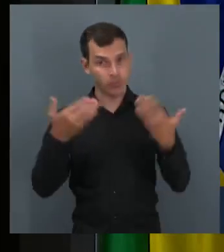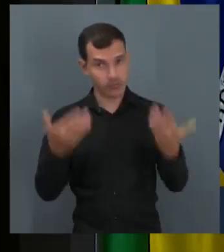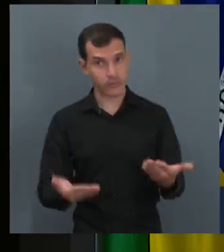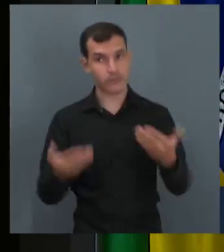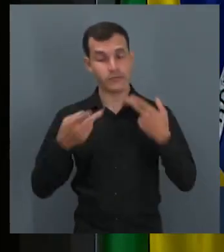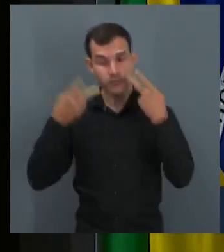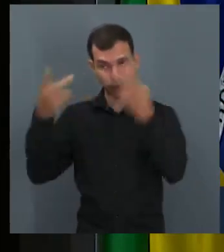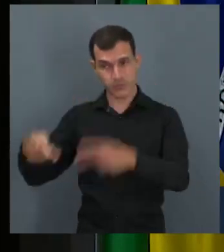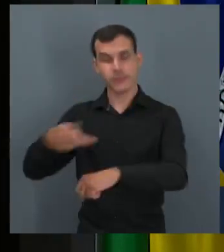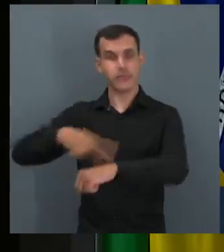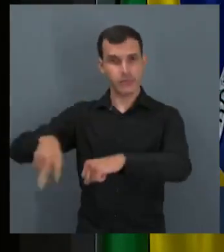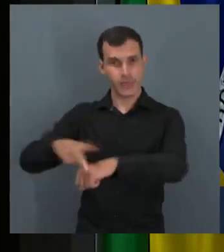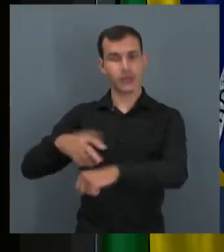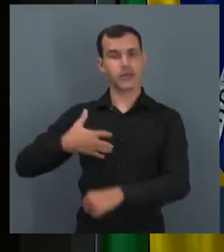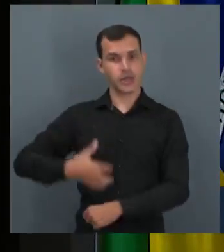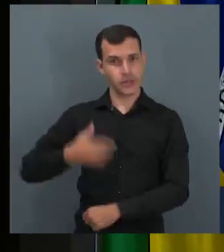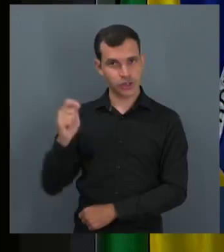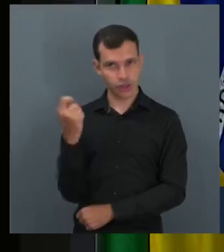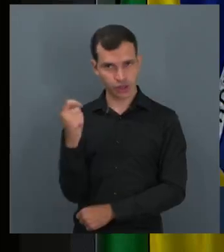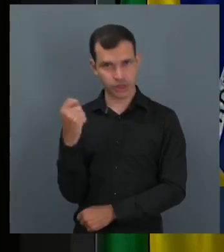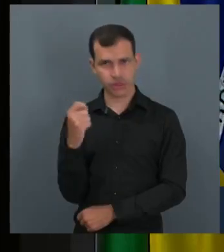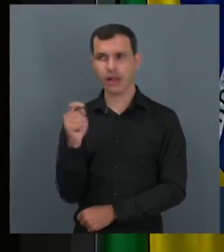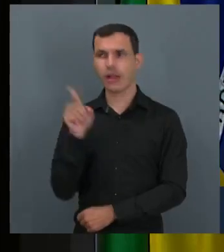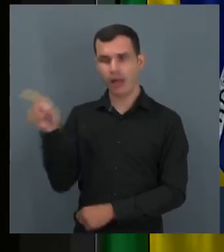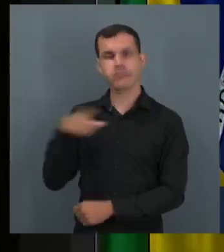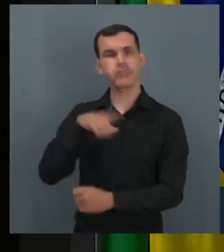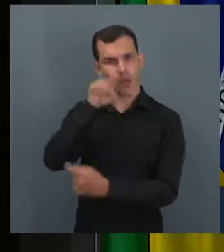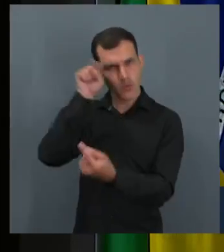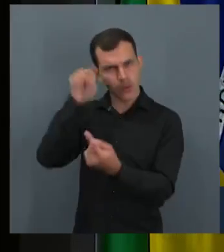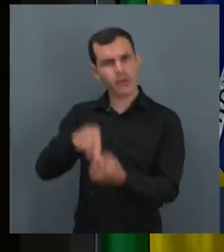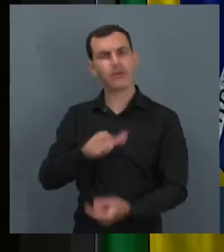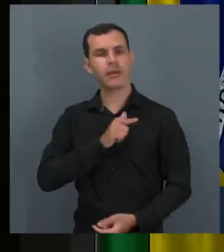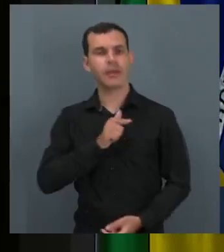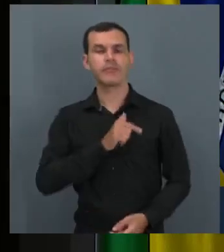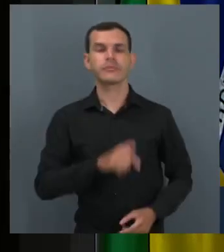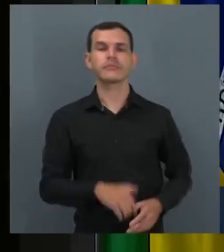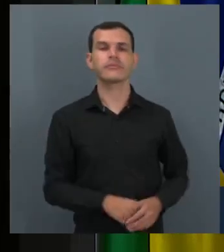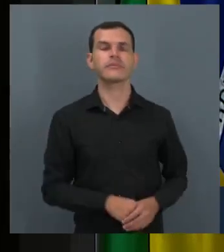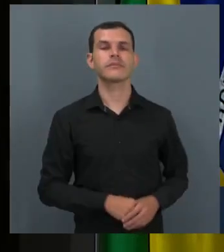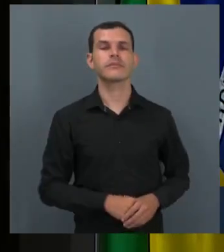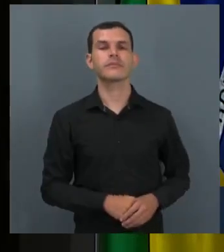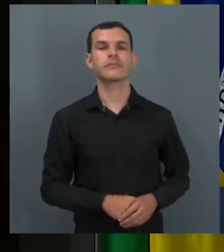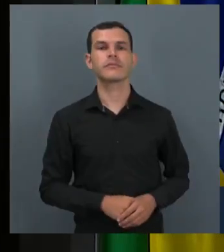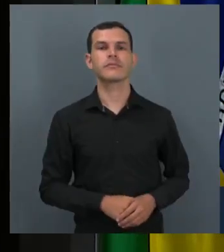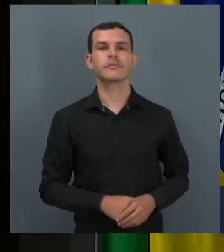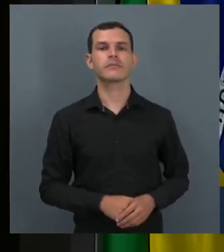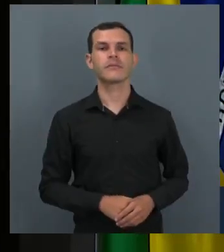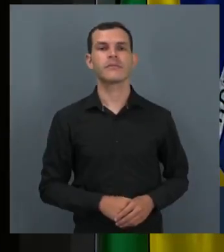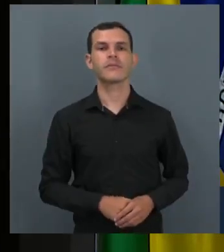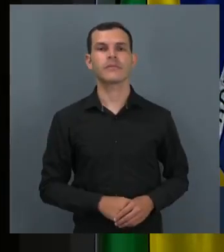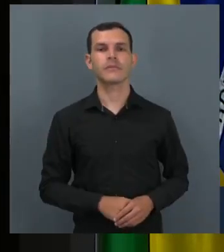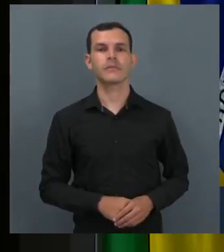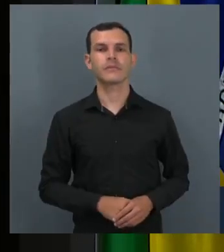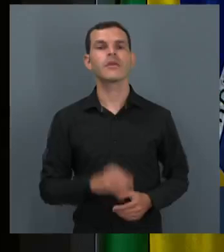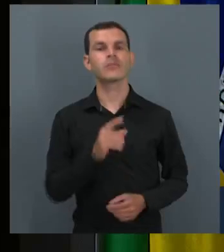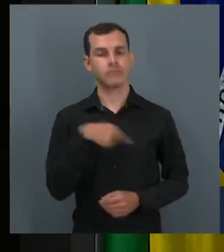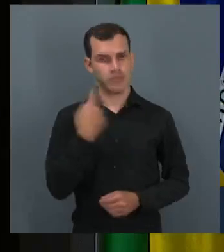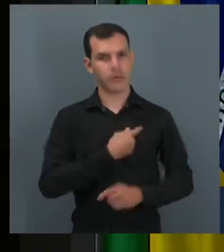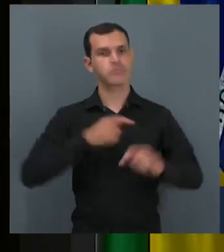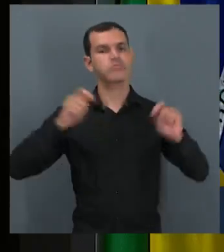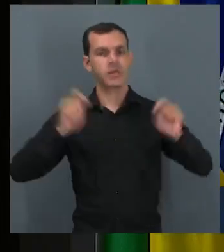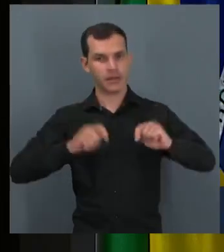Argentina, que teve ali um propósito, nos deixou margem para